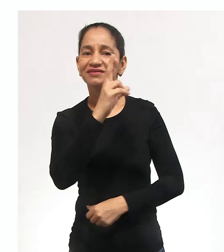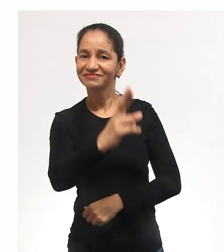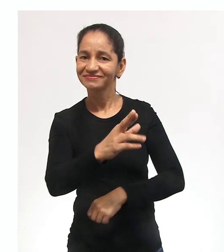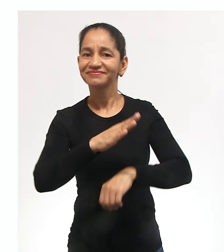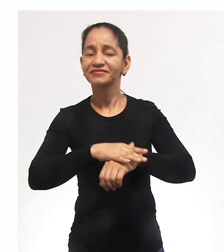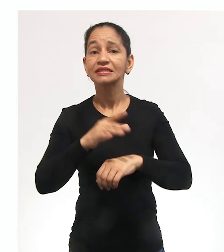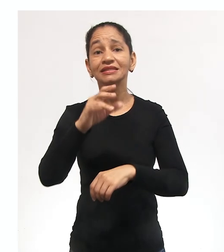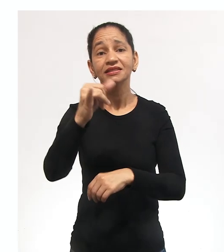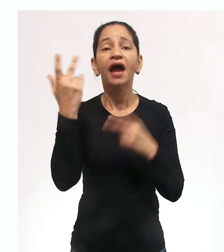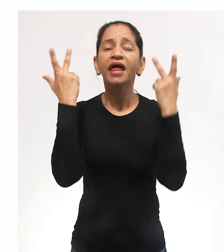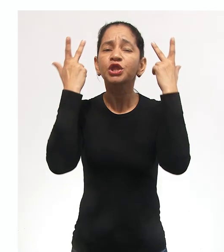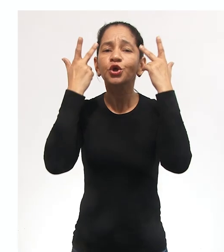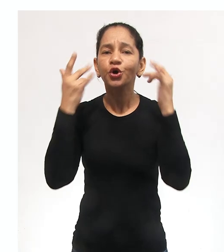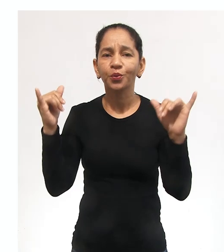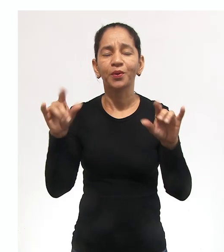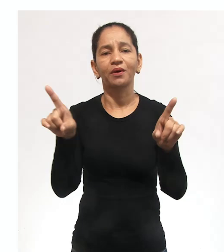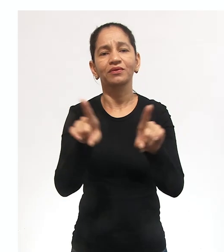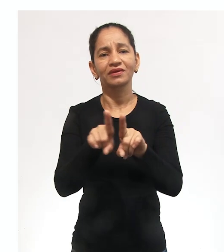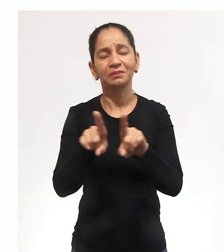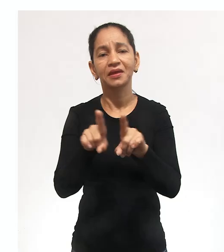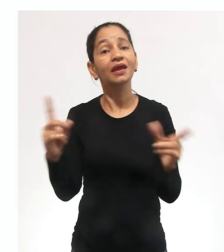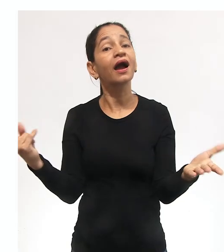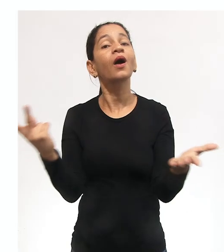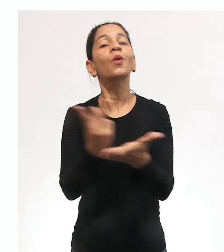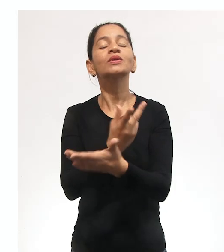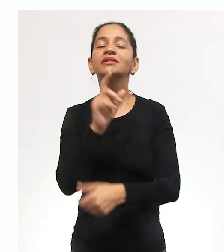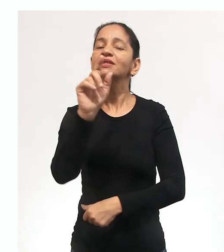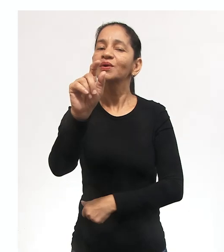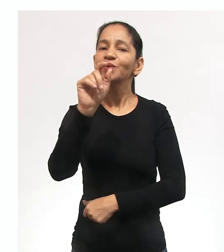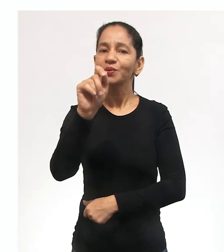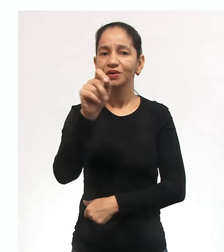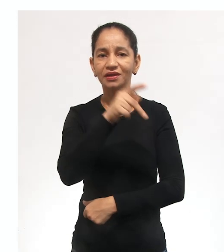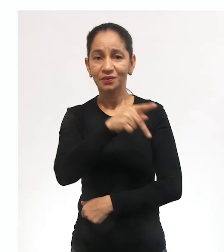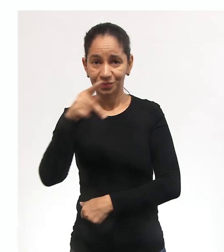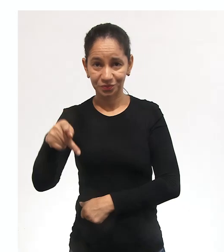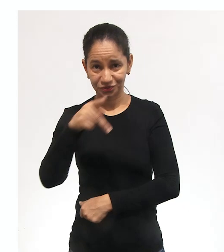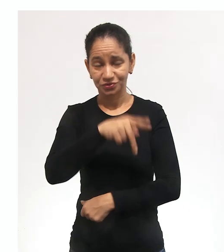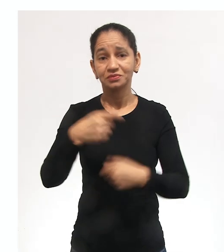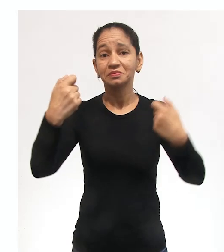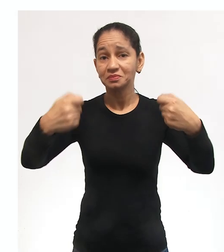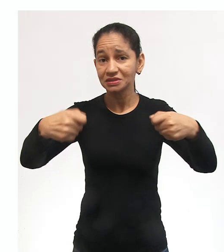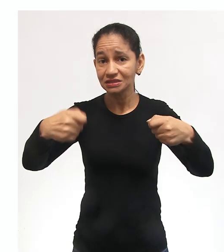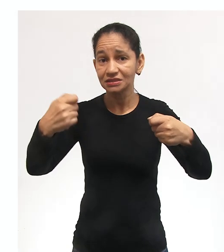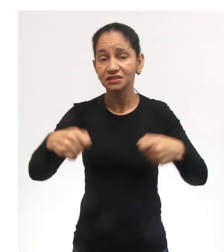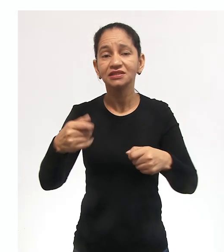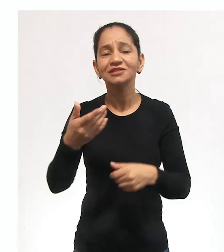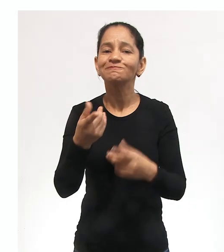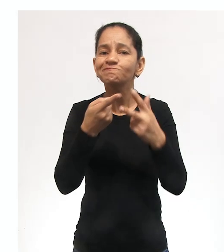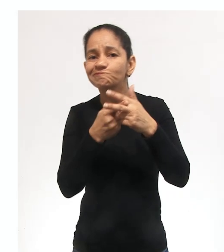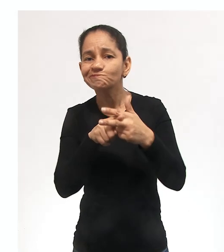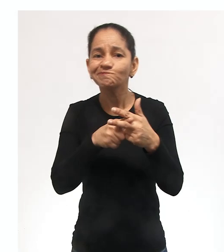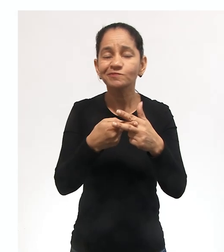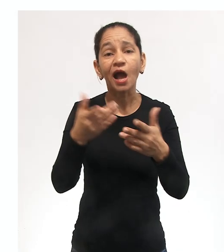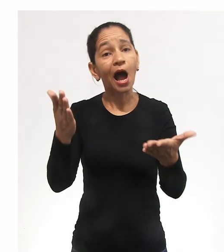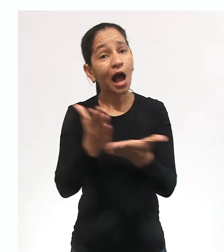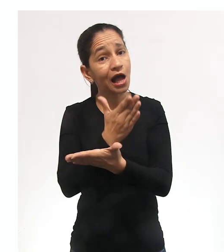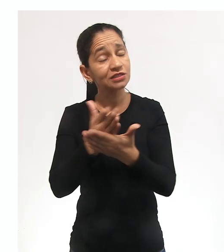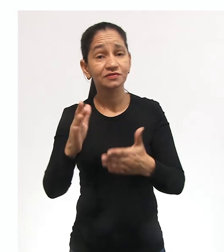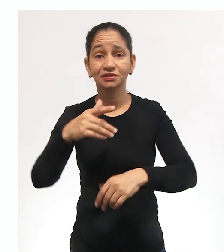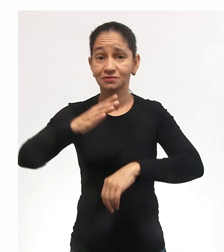ao realizar essa reflexão, o professor precise aprimorar a